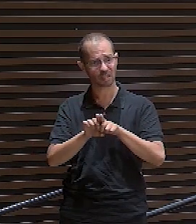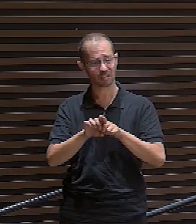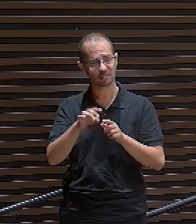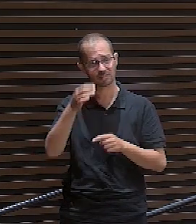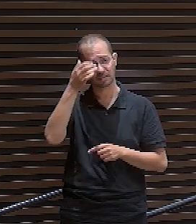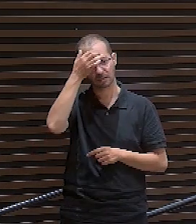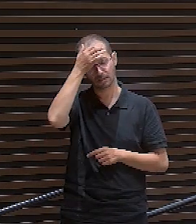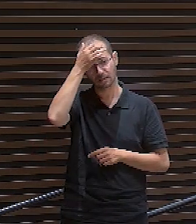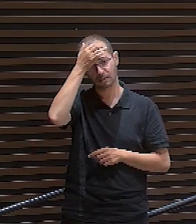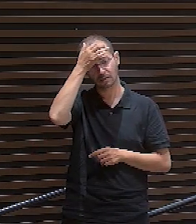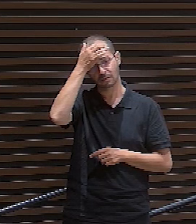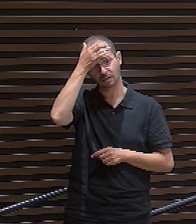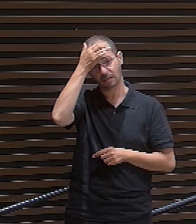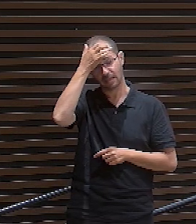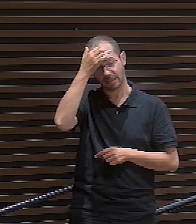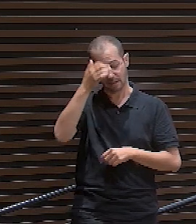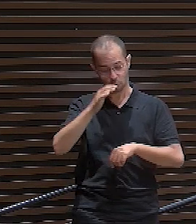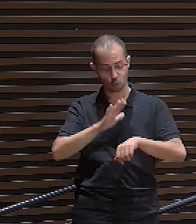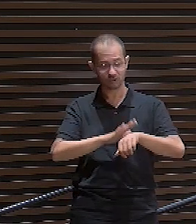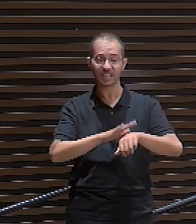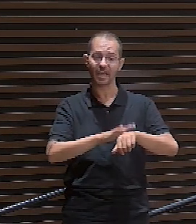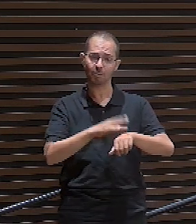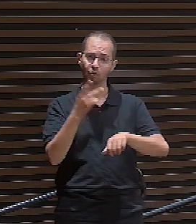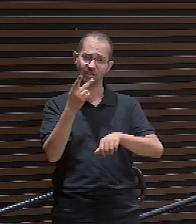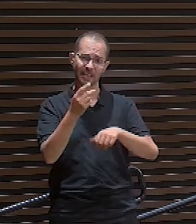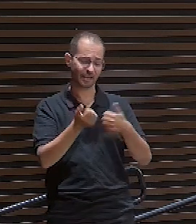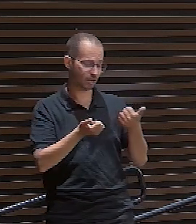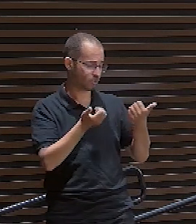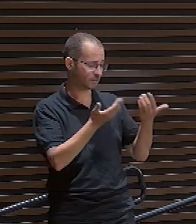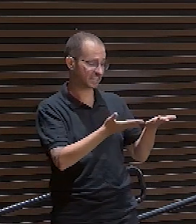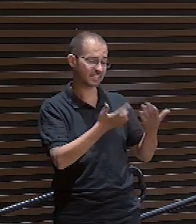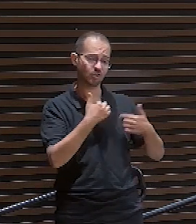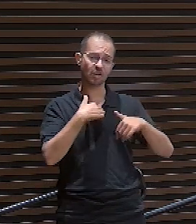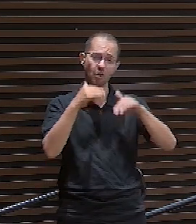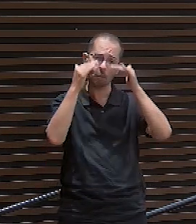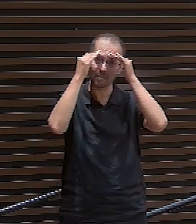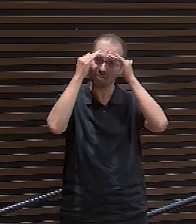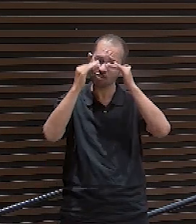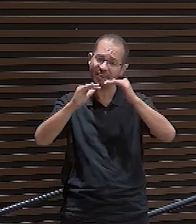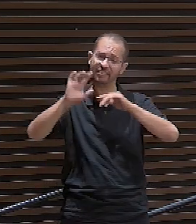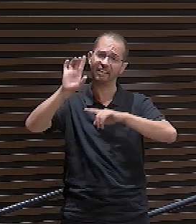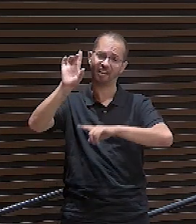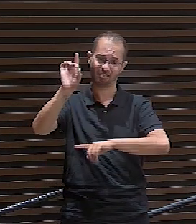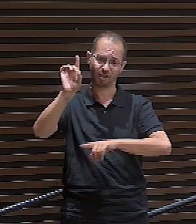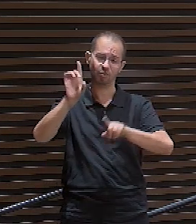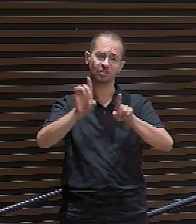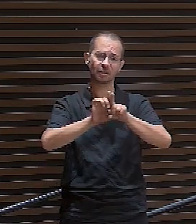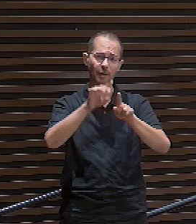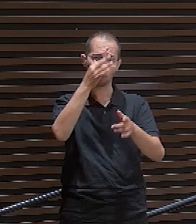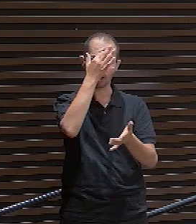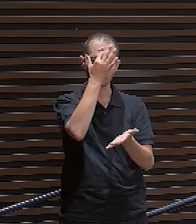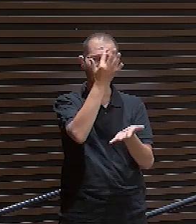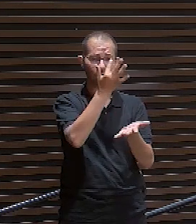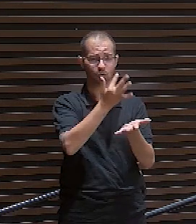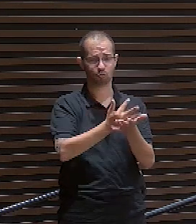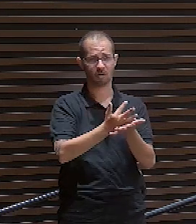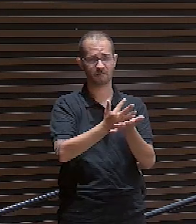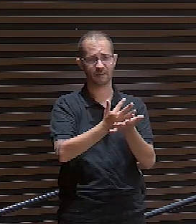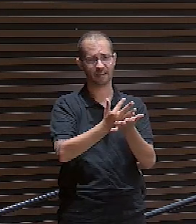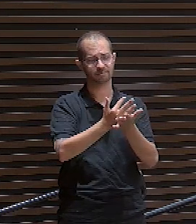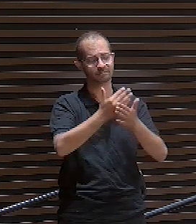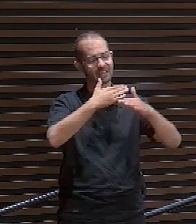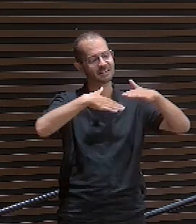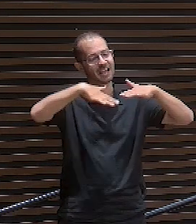Ele ofereceu seu tempo e sua obediência a Deus, colocando sua fé acima